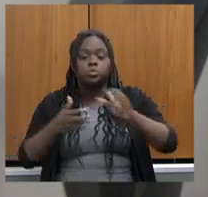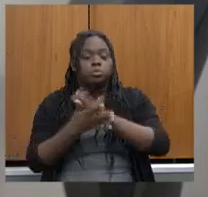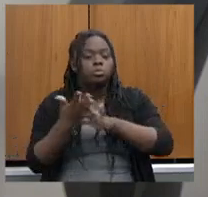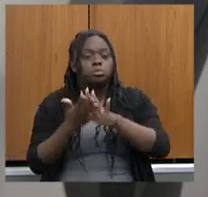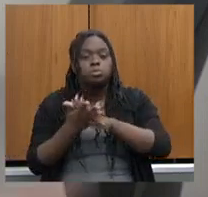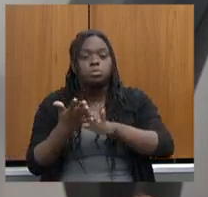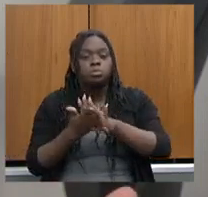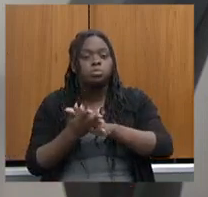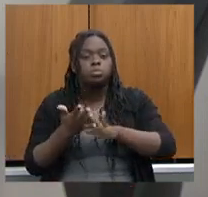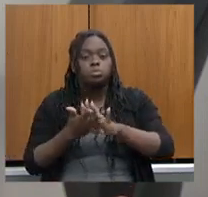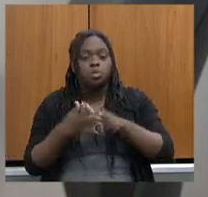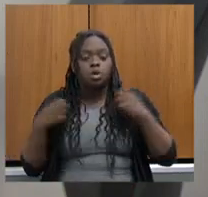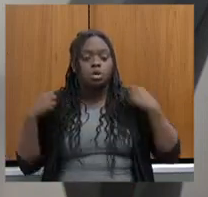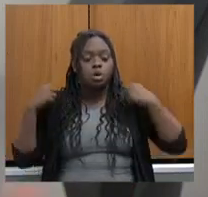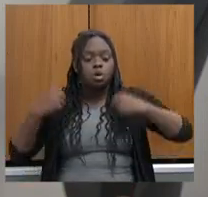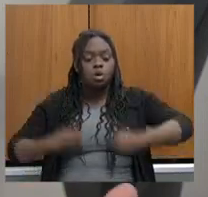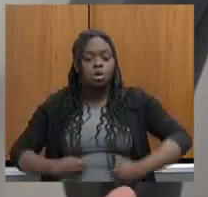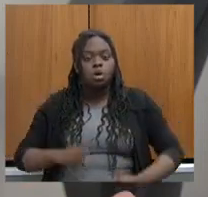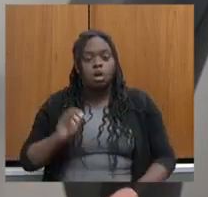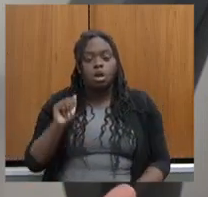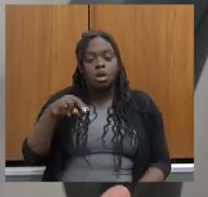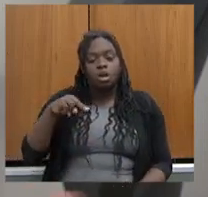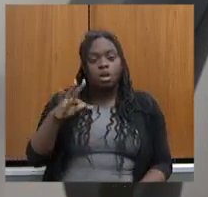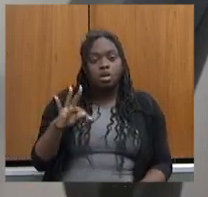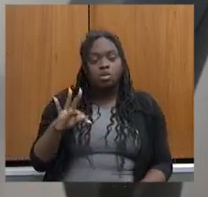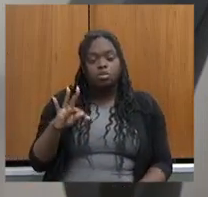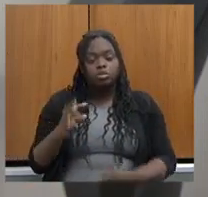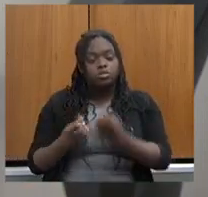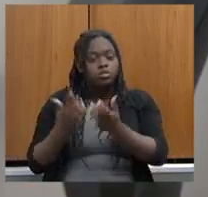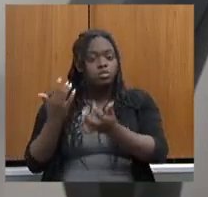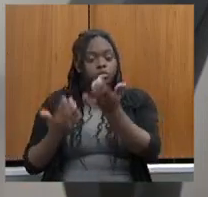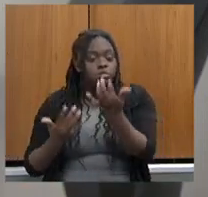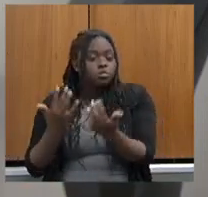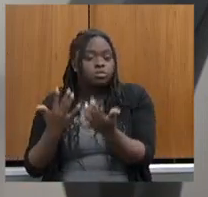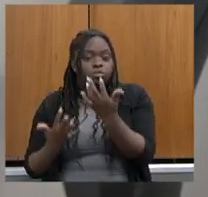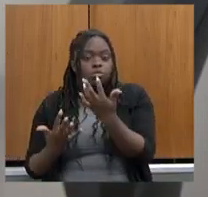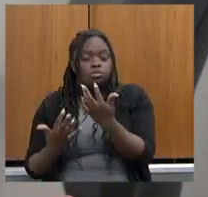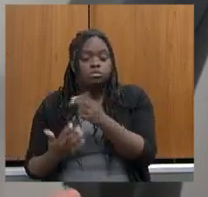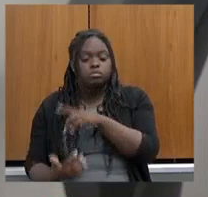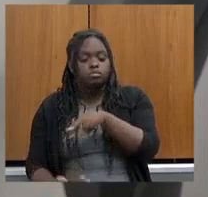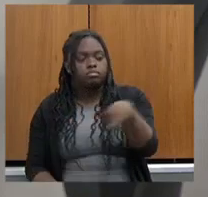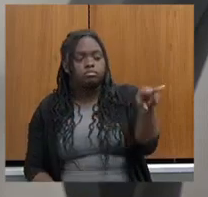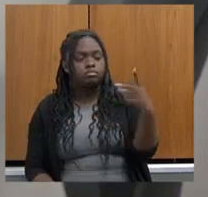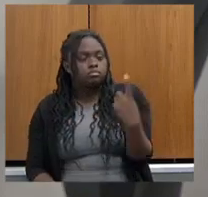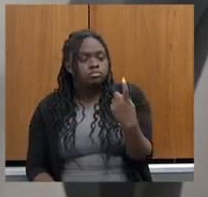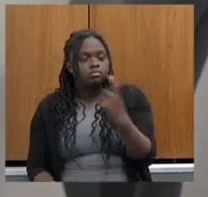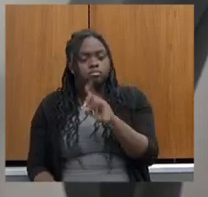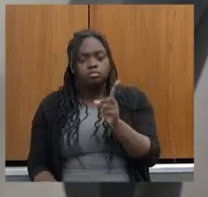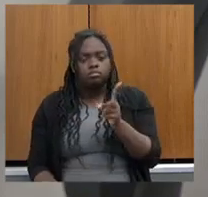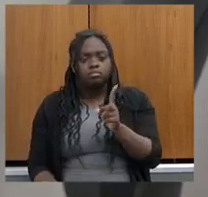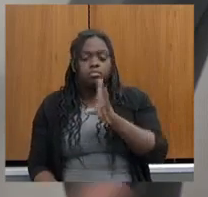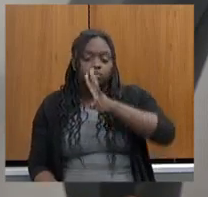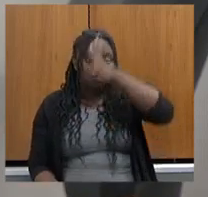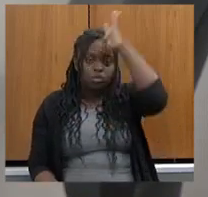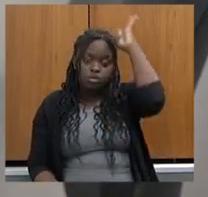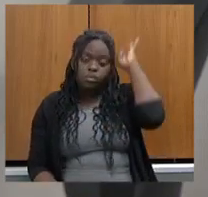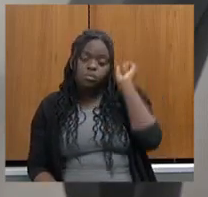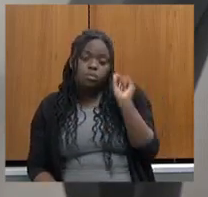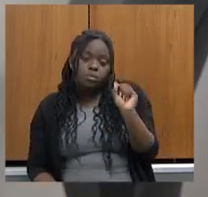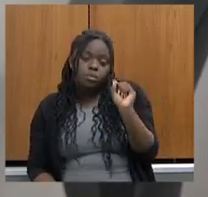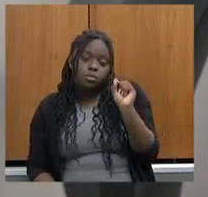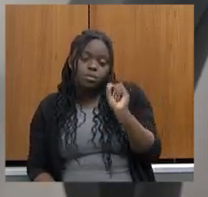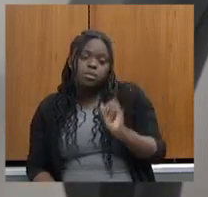nenhuma macacão de gente chama sai andando não sai por si só e o bombeiro é o seguinte teste